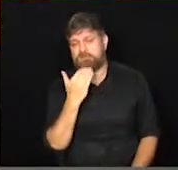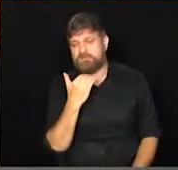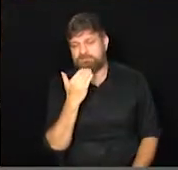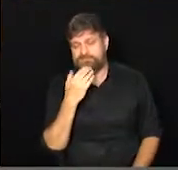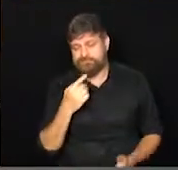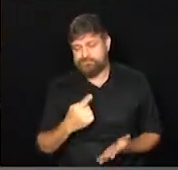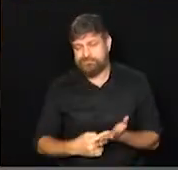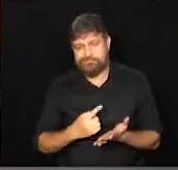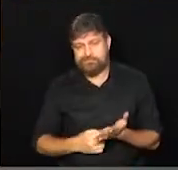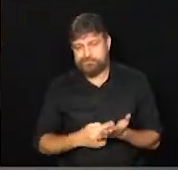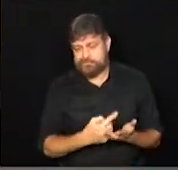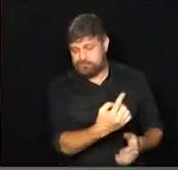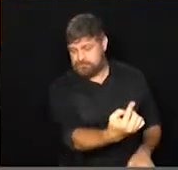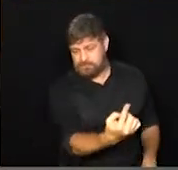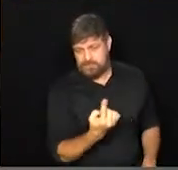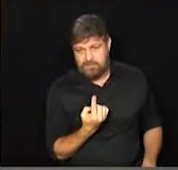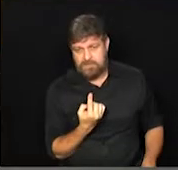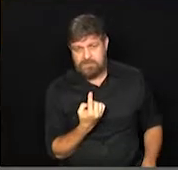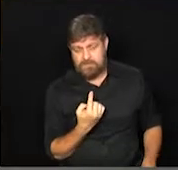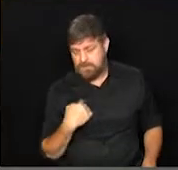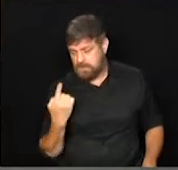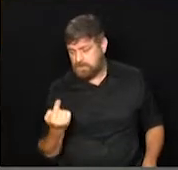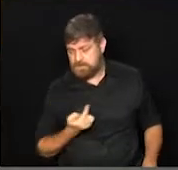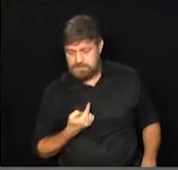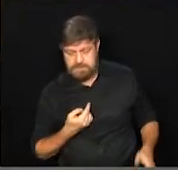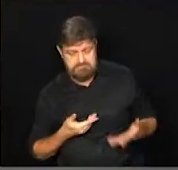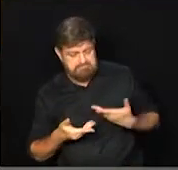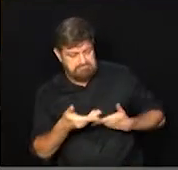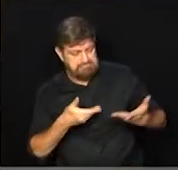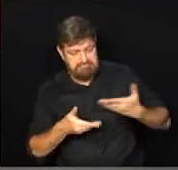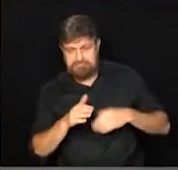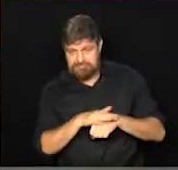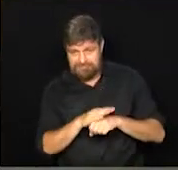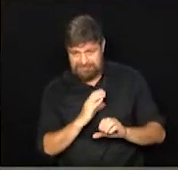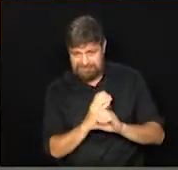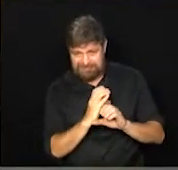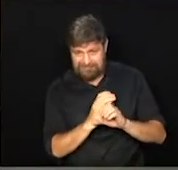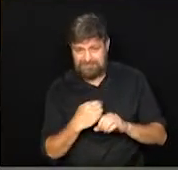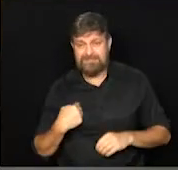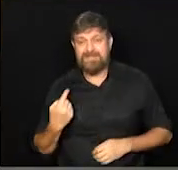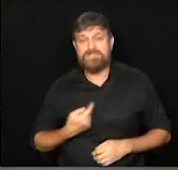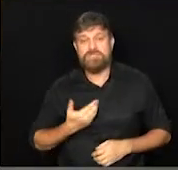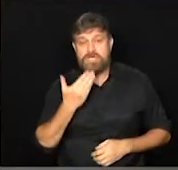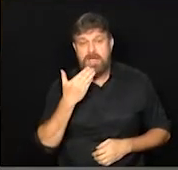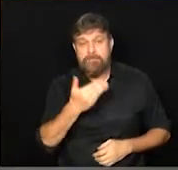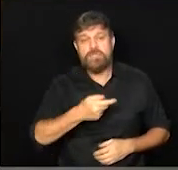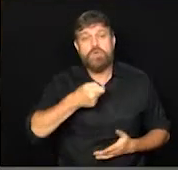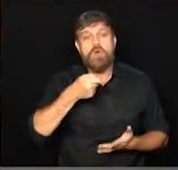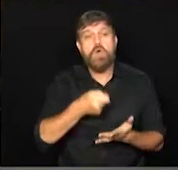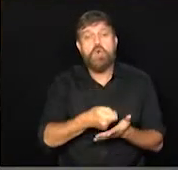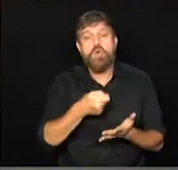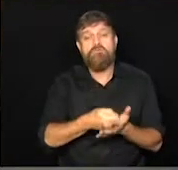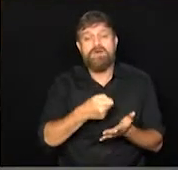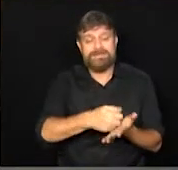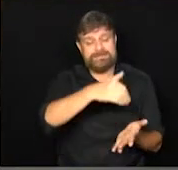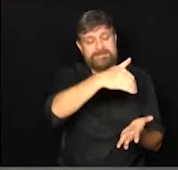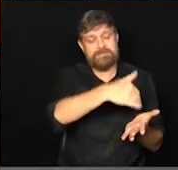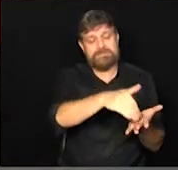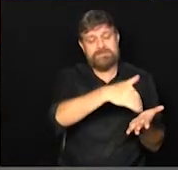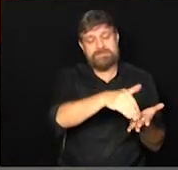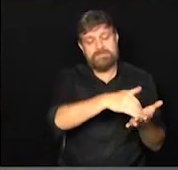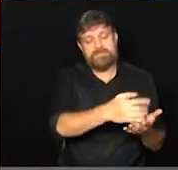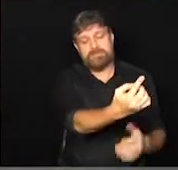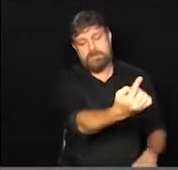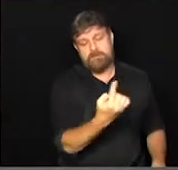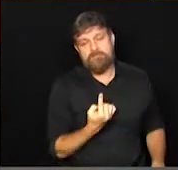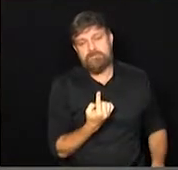de vir dialogar com a comissão, acho que essa comissão tem que apresentar um pedido de convocação da secretária,